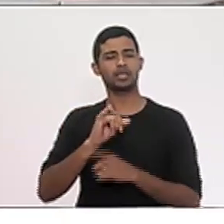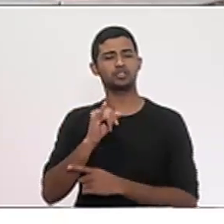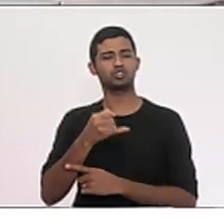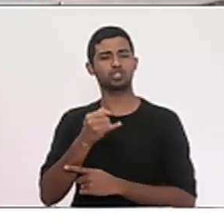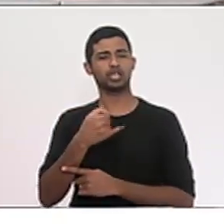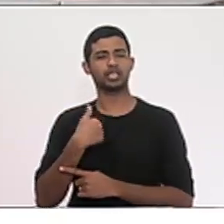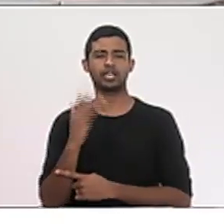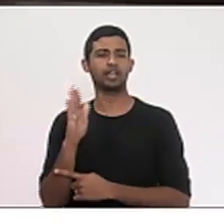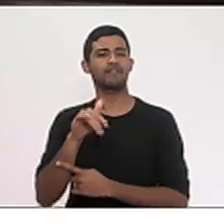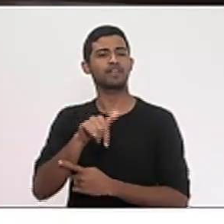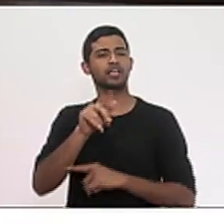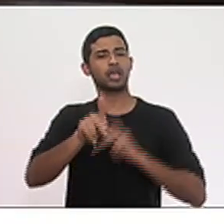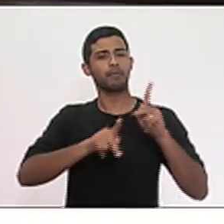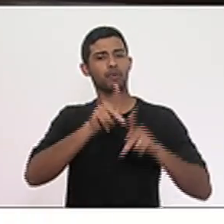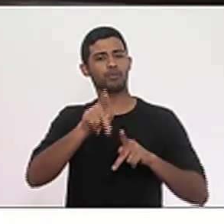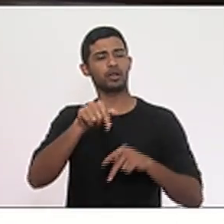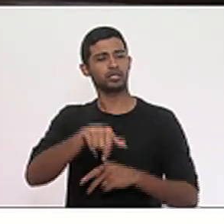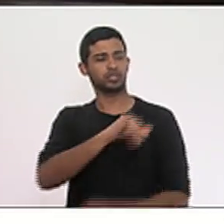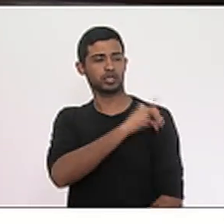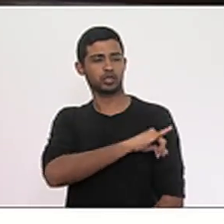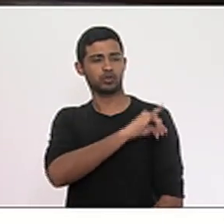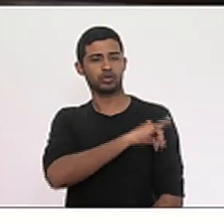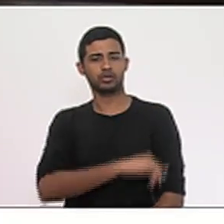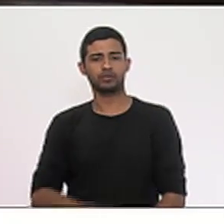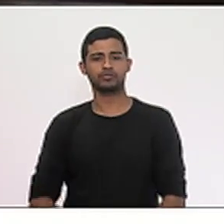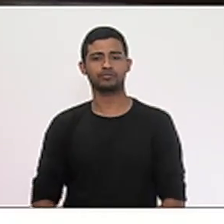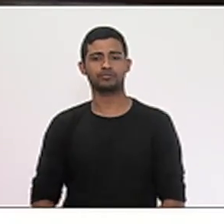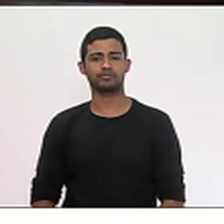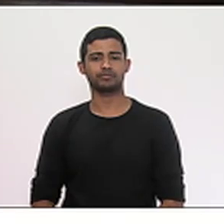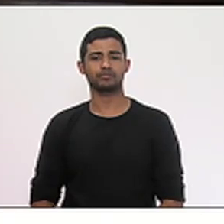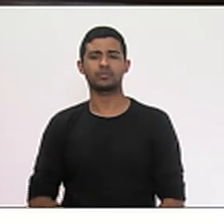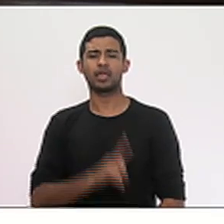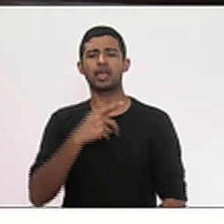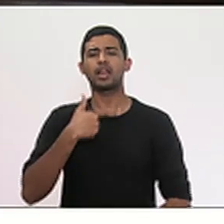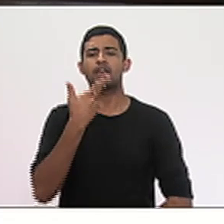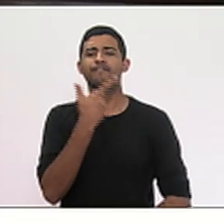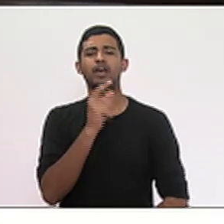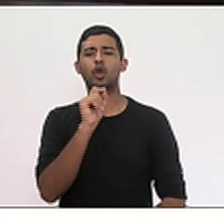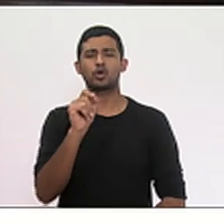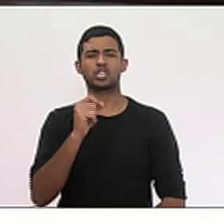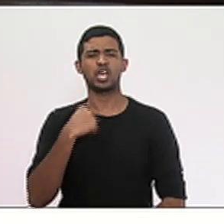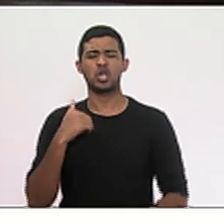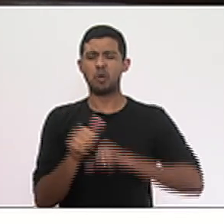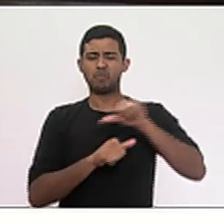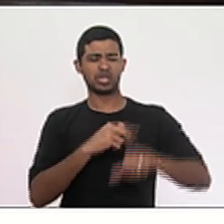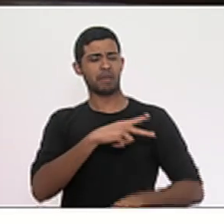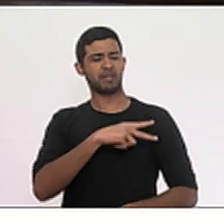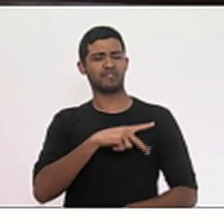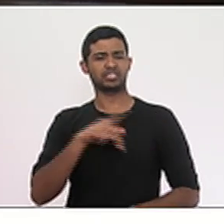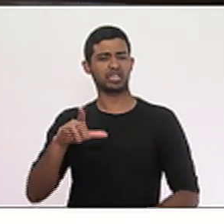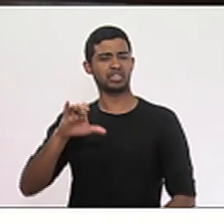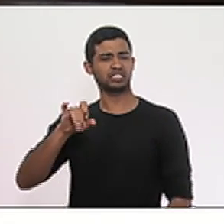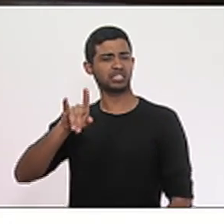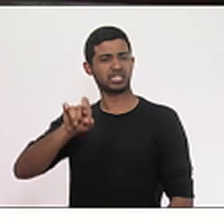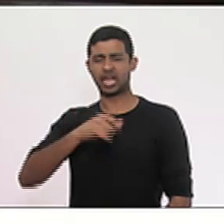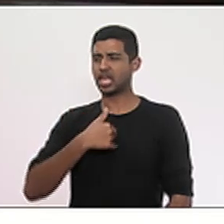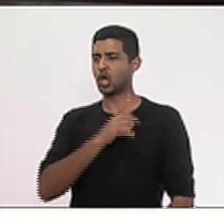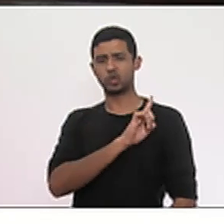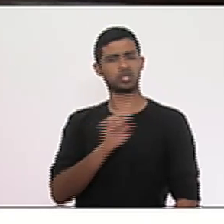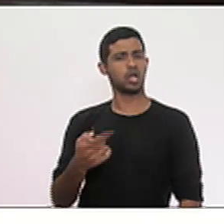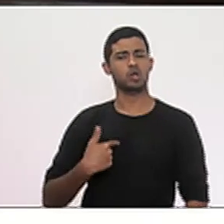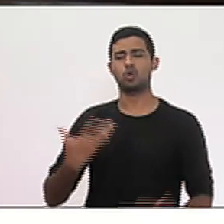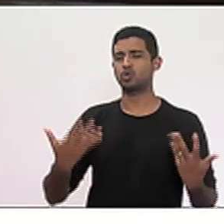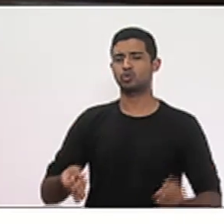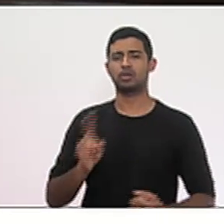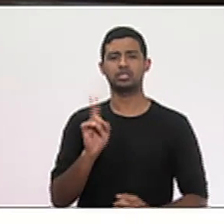ele veio para a população do Estado do Rio de Janeiro, dizendo que não ia privatizar a SEDAI para toda a população do Estado